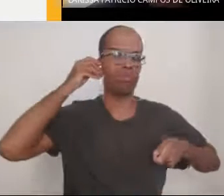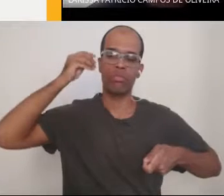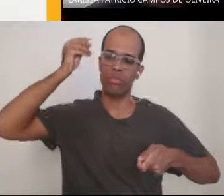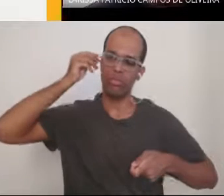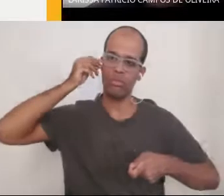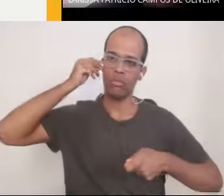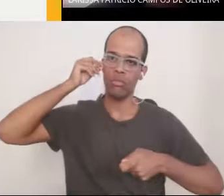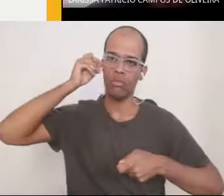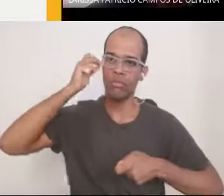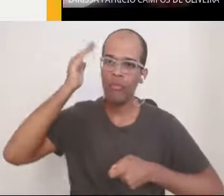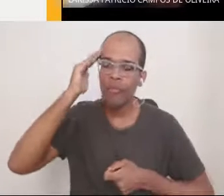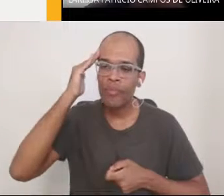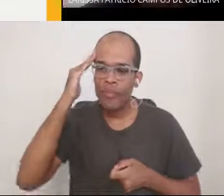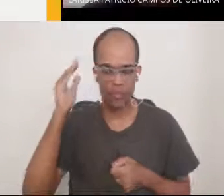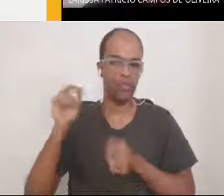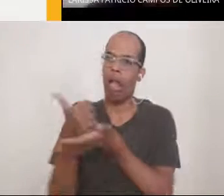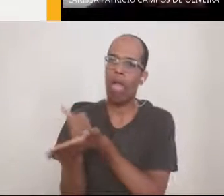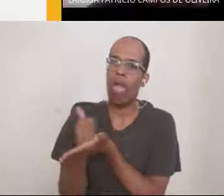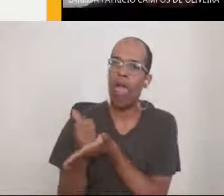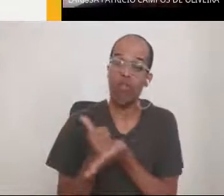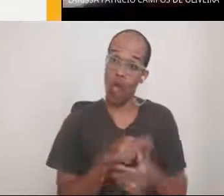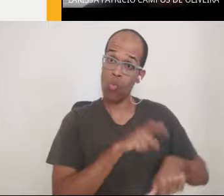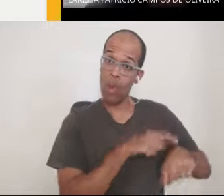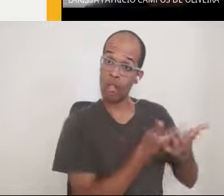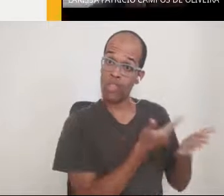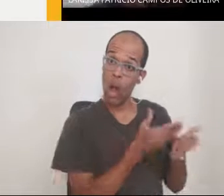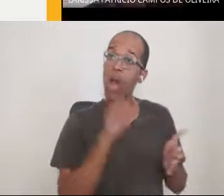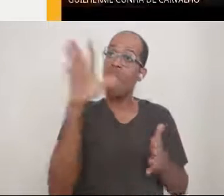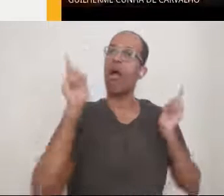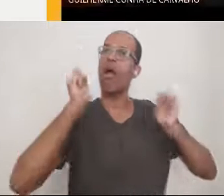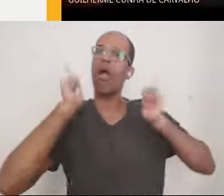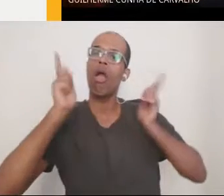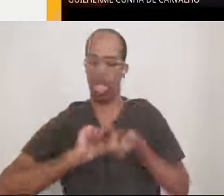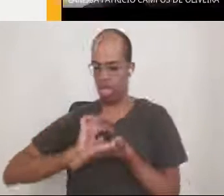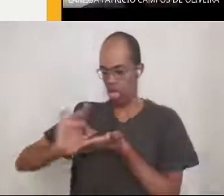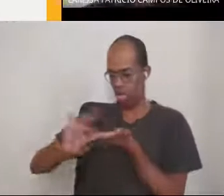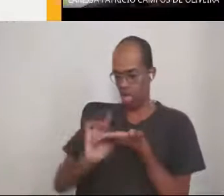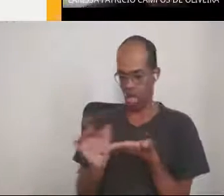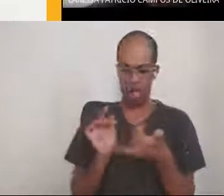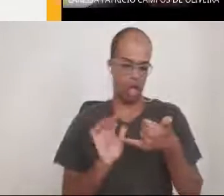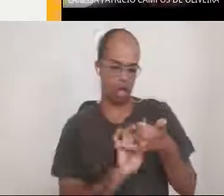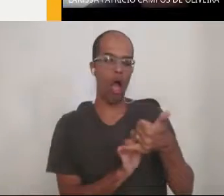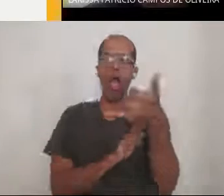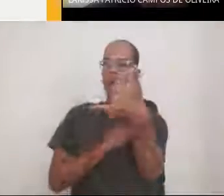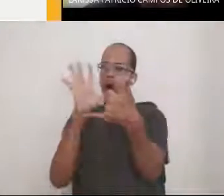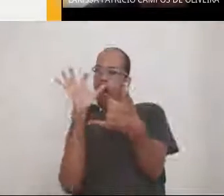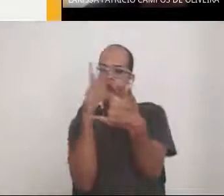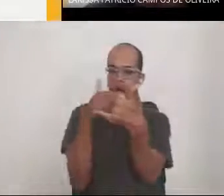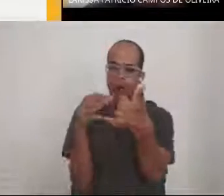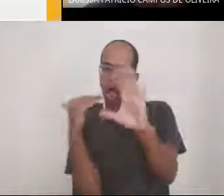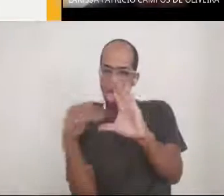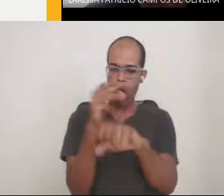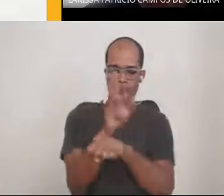horário de aula, ele não vai ter autorização para jogar videogame, para sair com os amiguinhos, para assistir televisão, para ficar no celular,